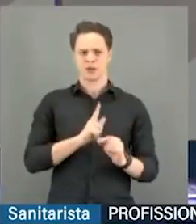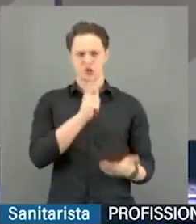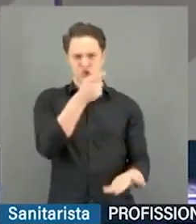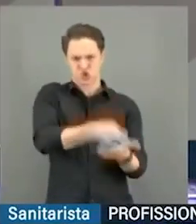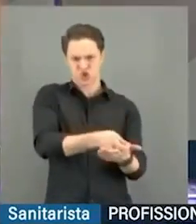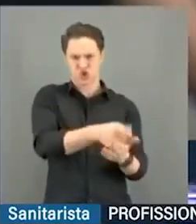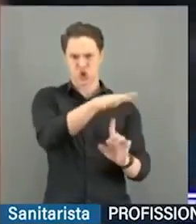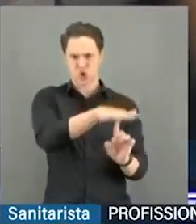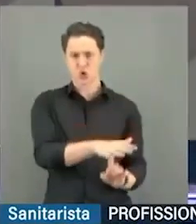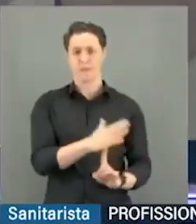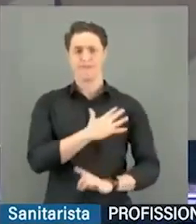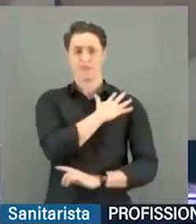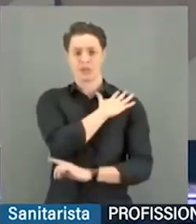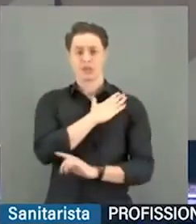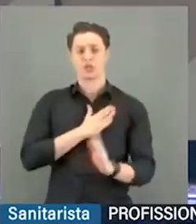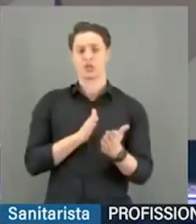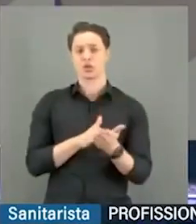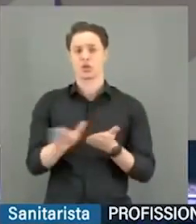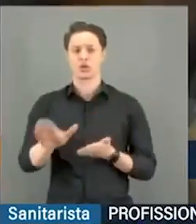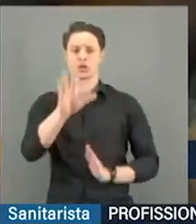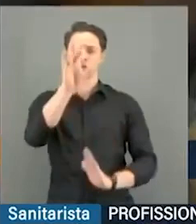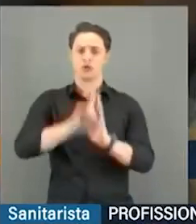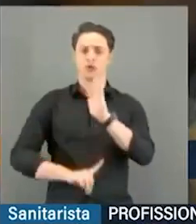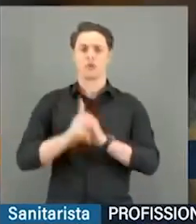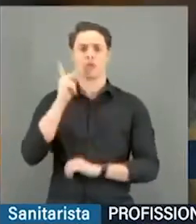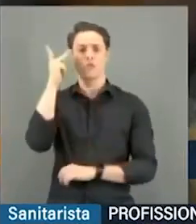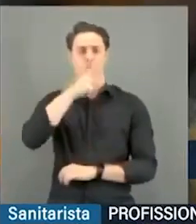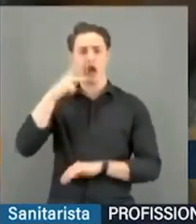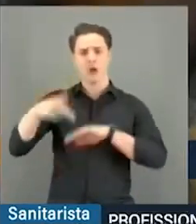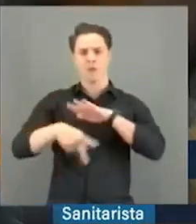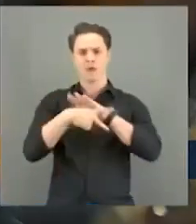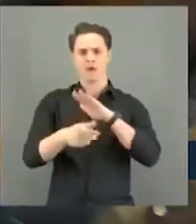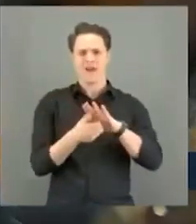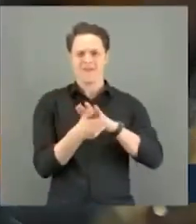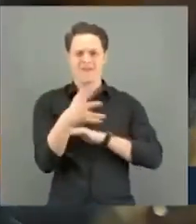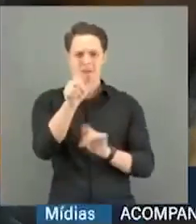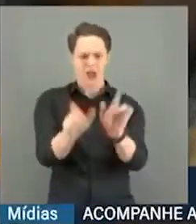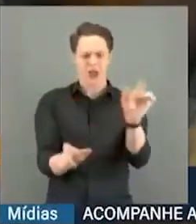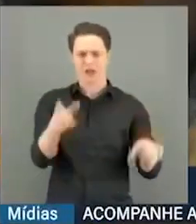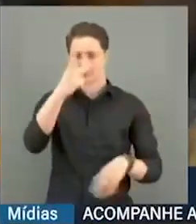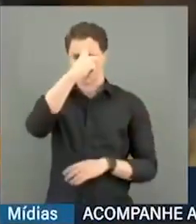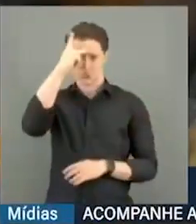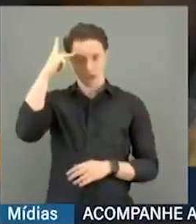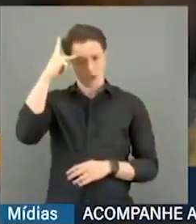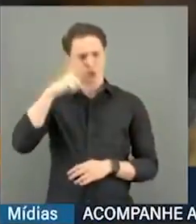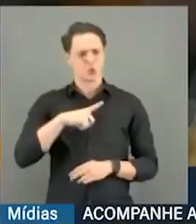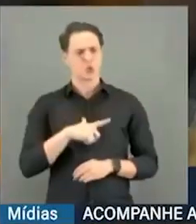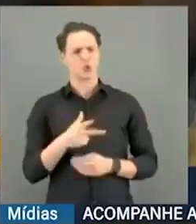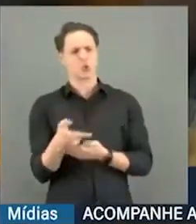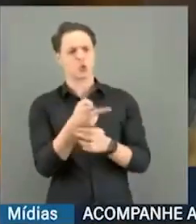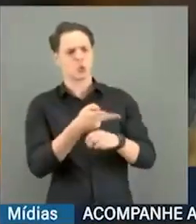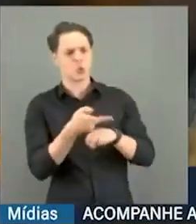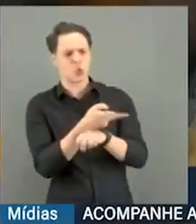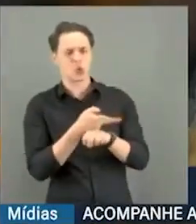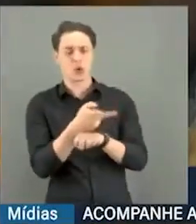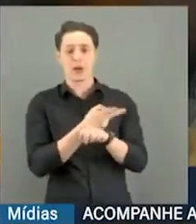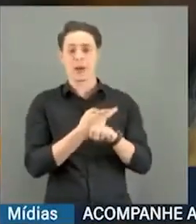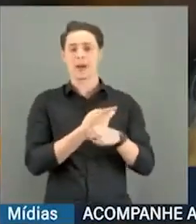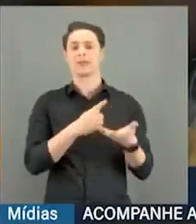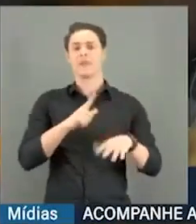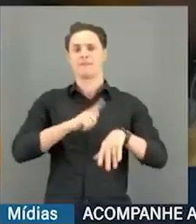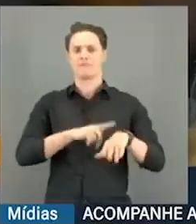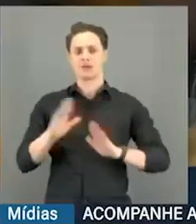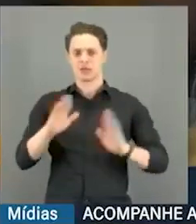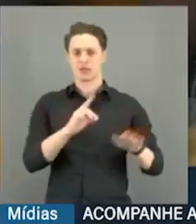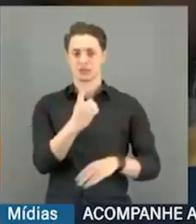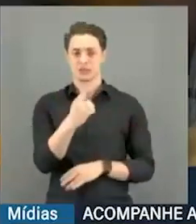exilou ou cassou os direitos políticos e funcionais de milhares de pessoas. Cassou o mandato de 173